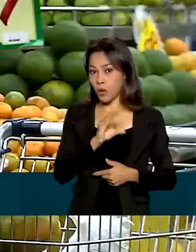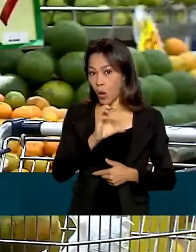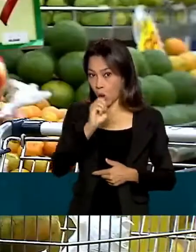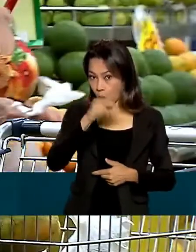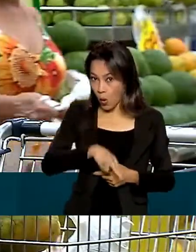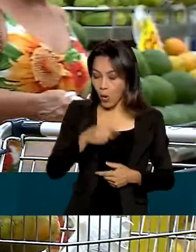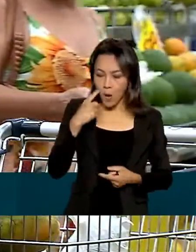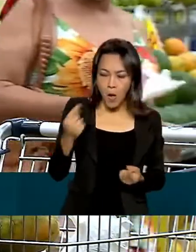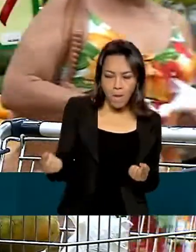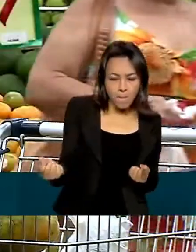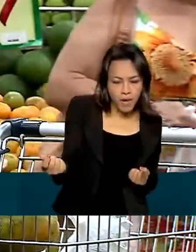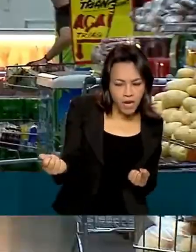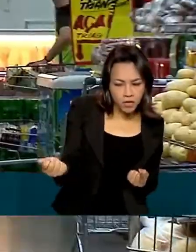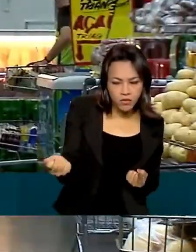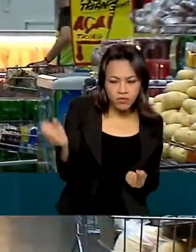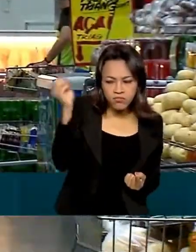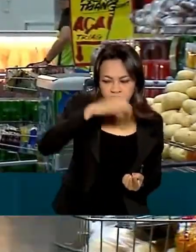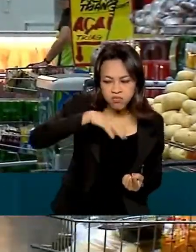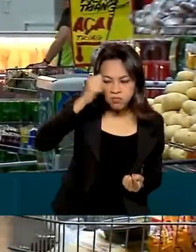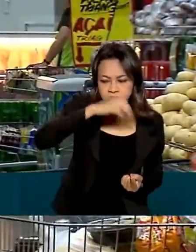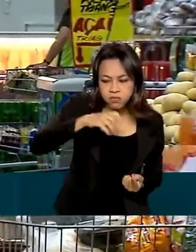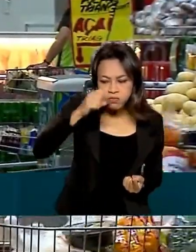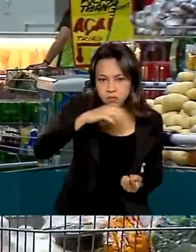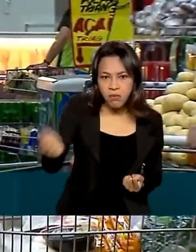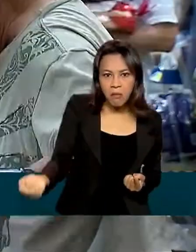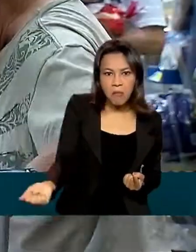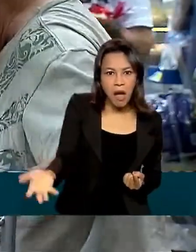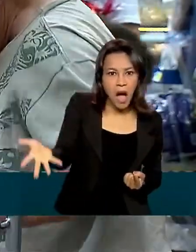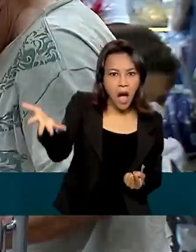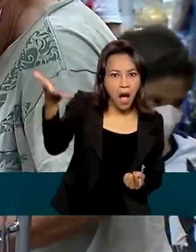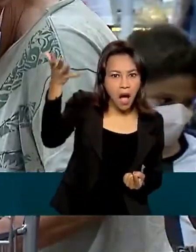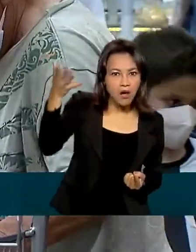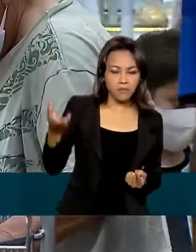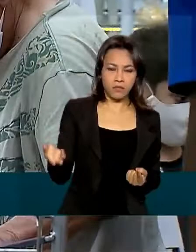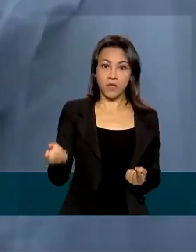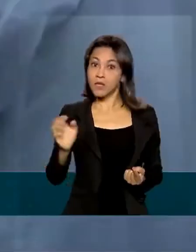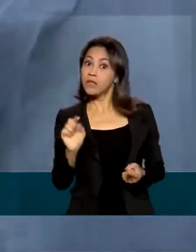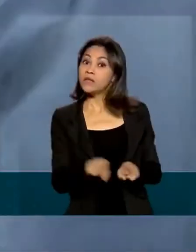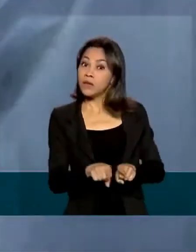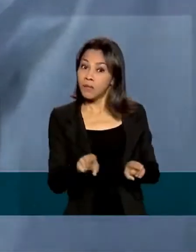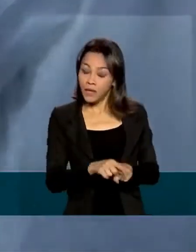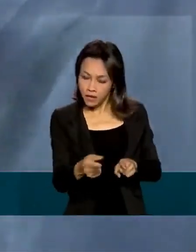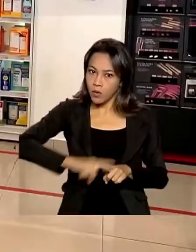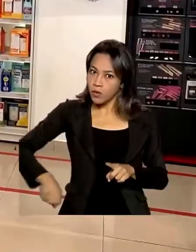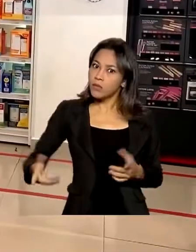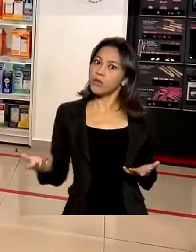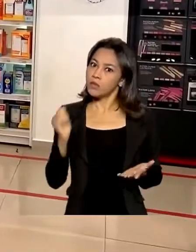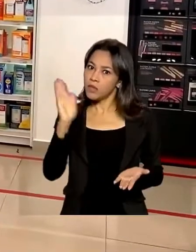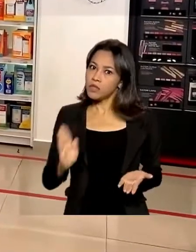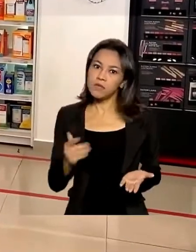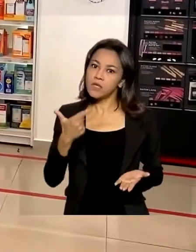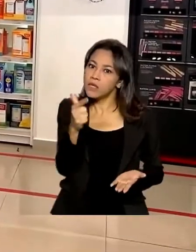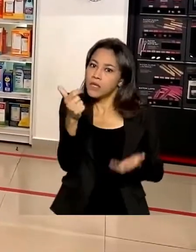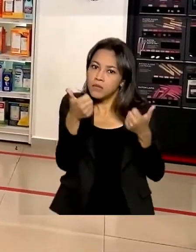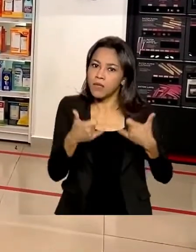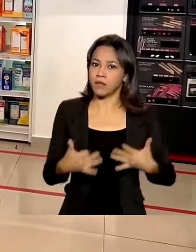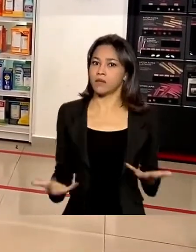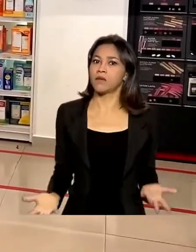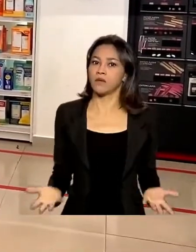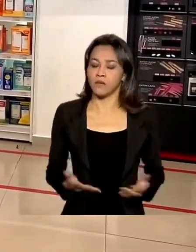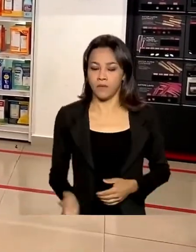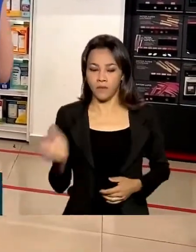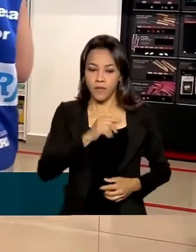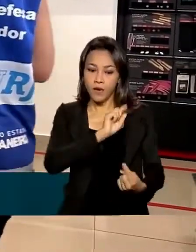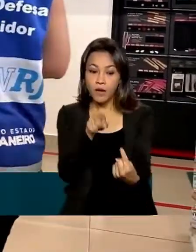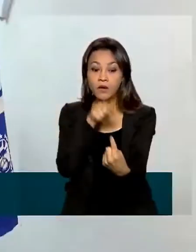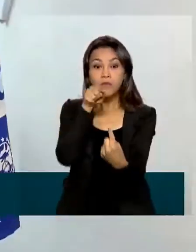do Consumidor. Esse guia serve para orientar a população sobre práticas de preços abusivos. A ideia é criar normas